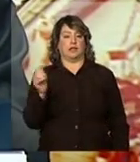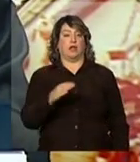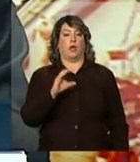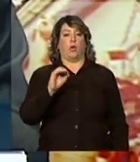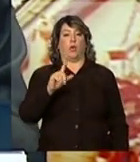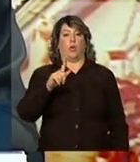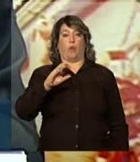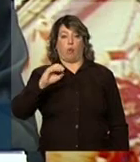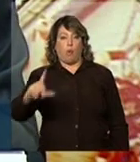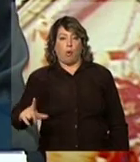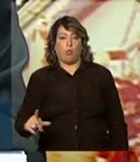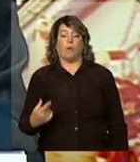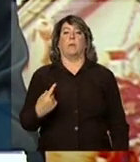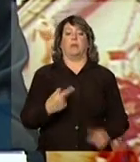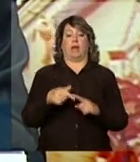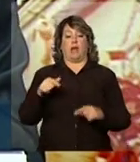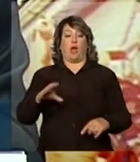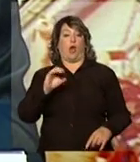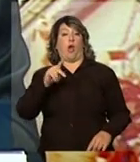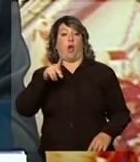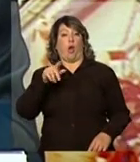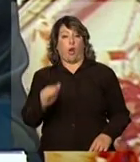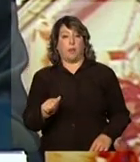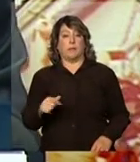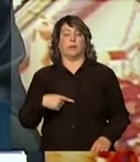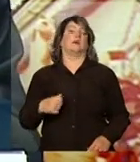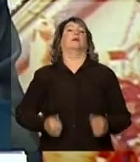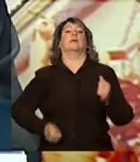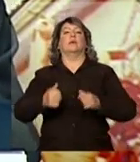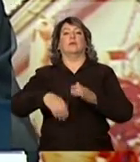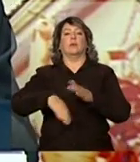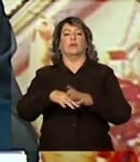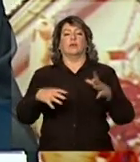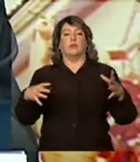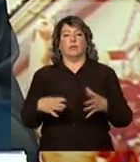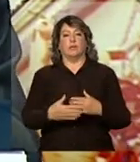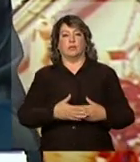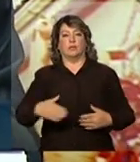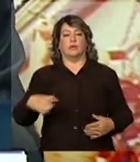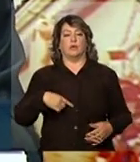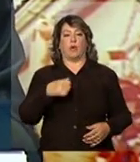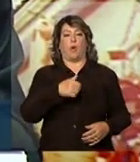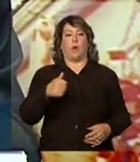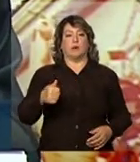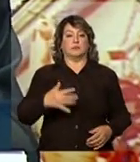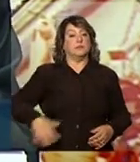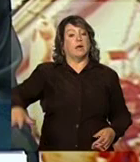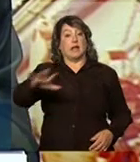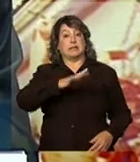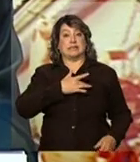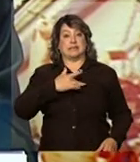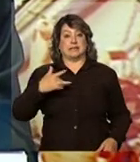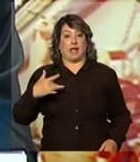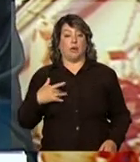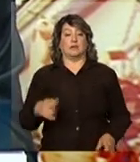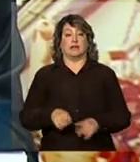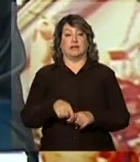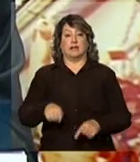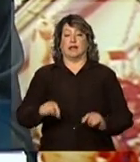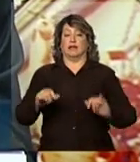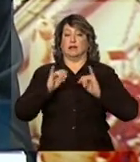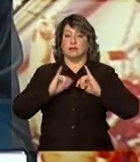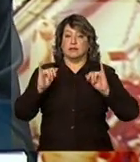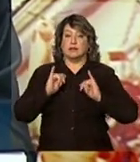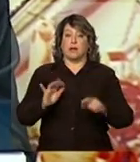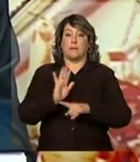Durante a Copa tem uma iniciativa que chama 11 pela Saúde também, que uma das mensagens é exatamente a mensagem da